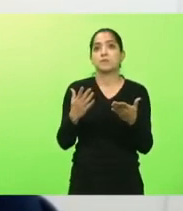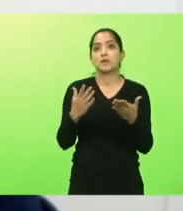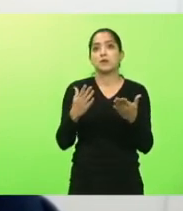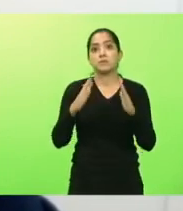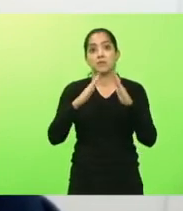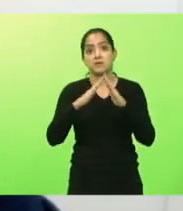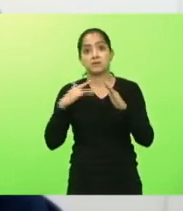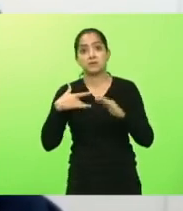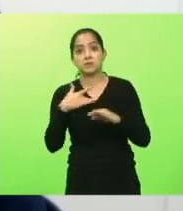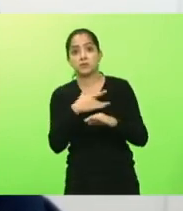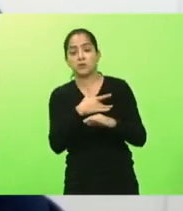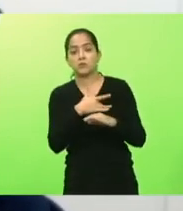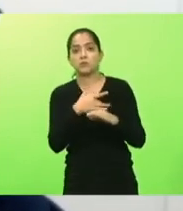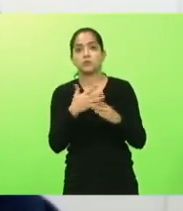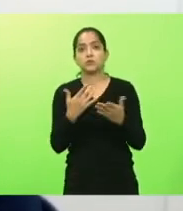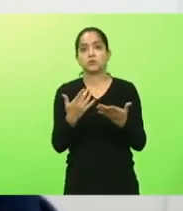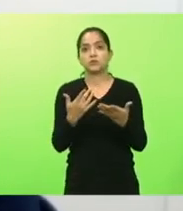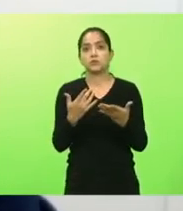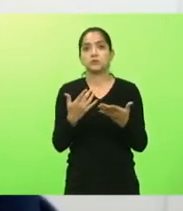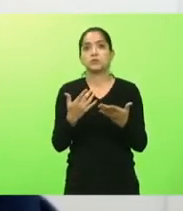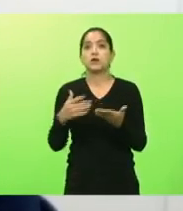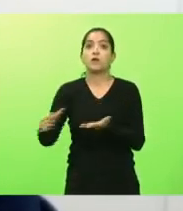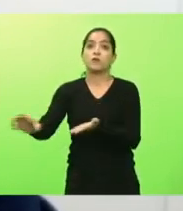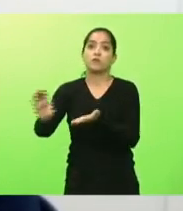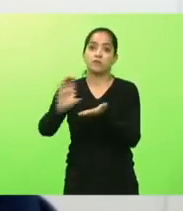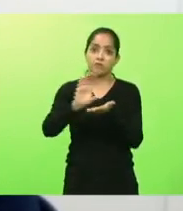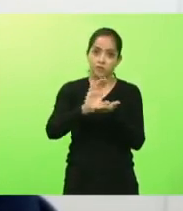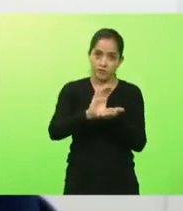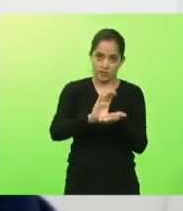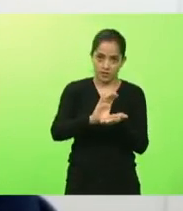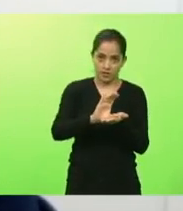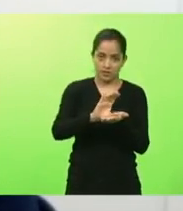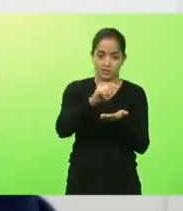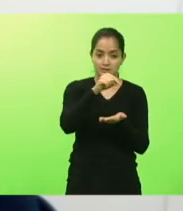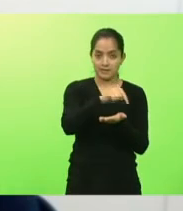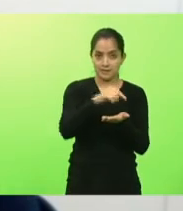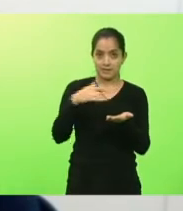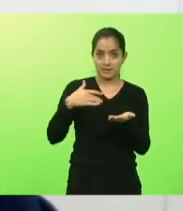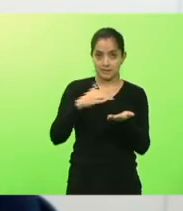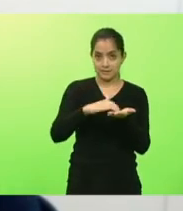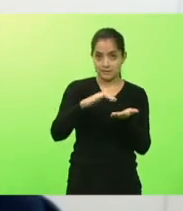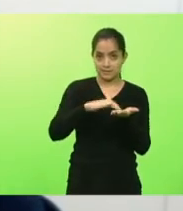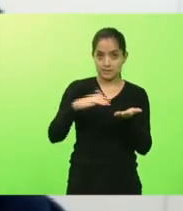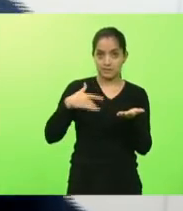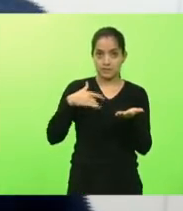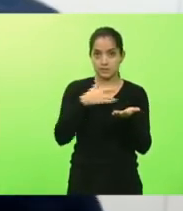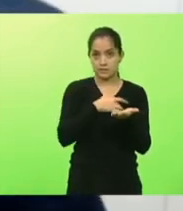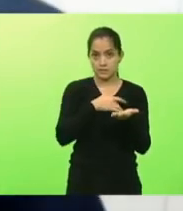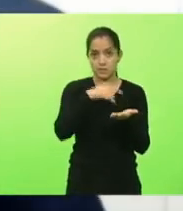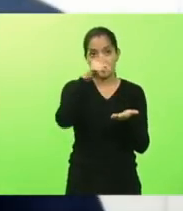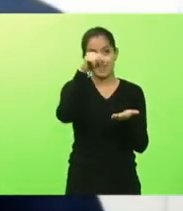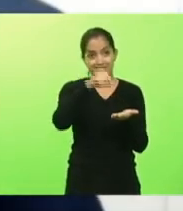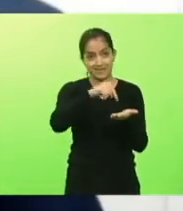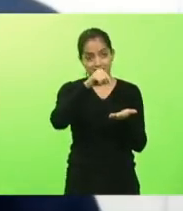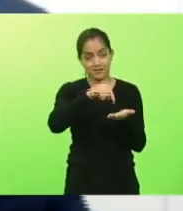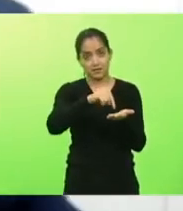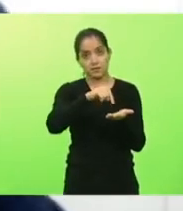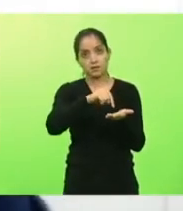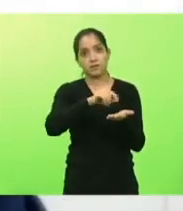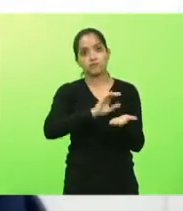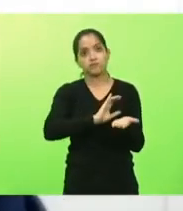hemodiálise, vem para a Secretaria da Saúde do Estado de Santa Catarina e